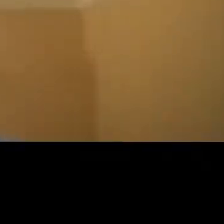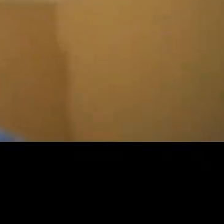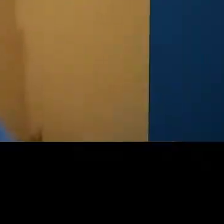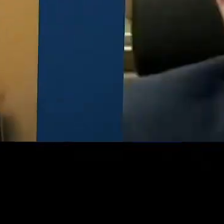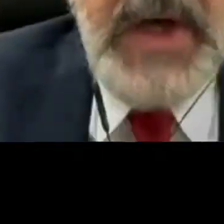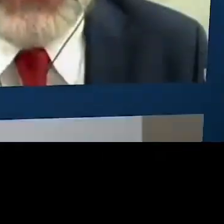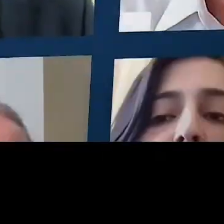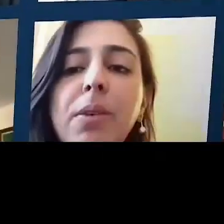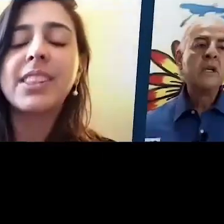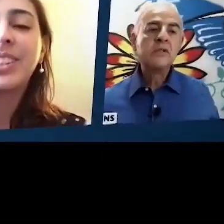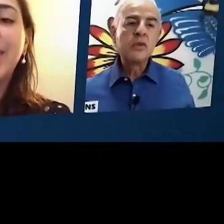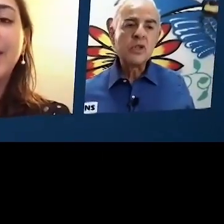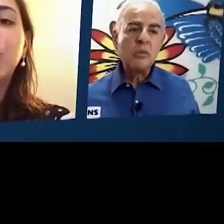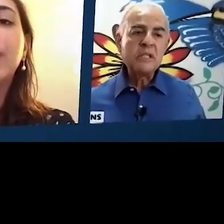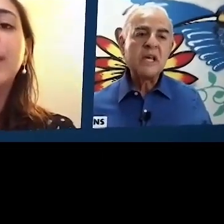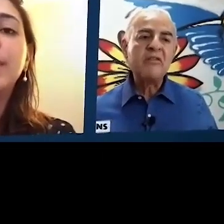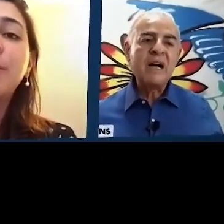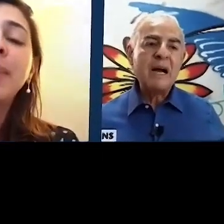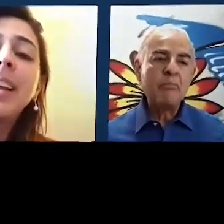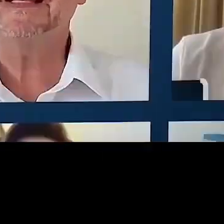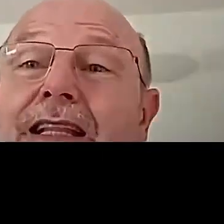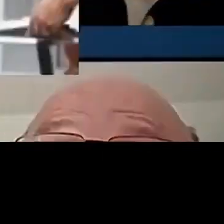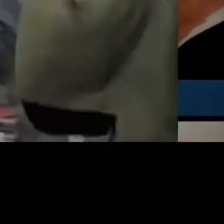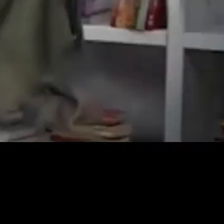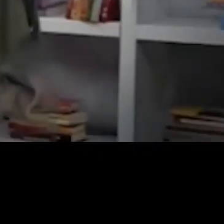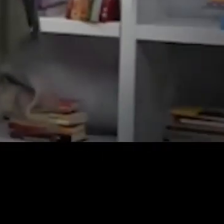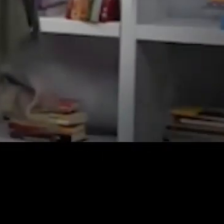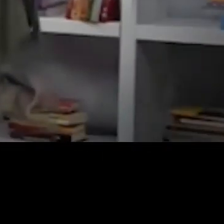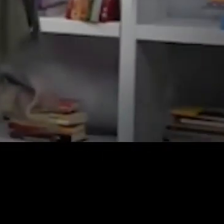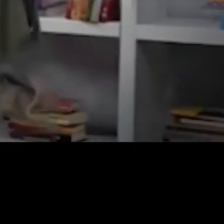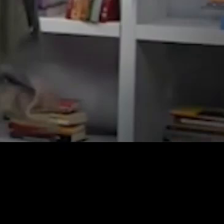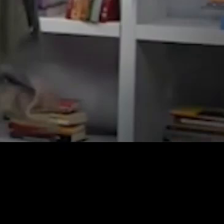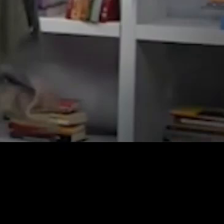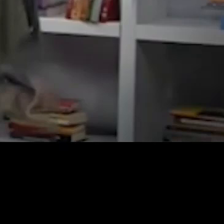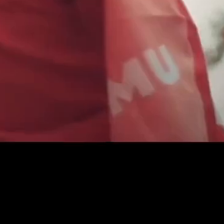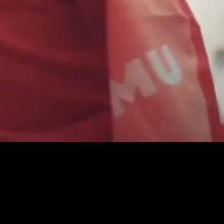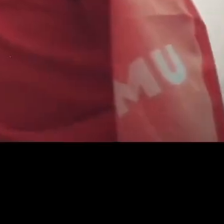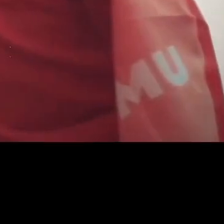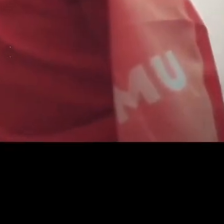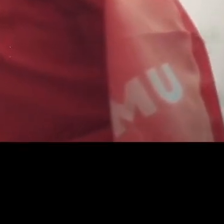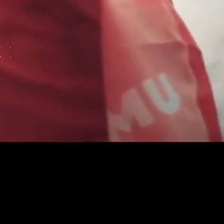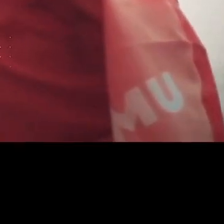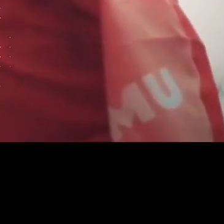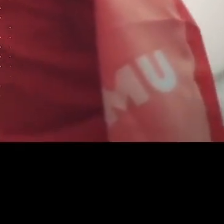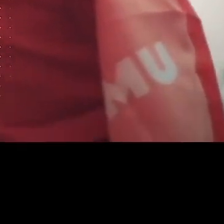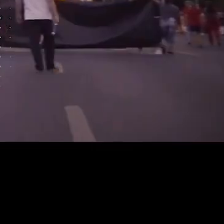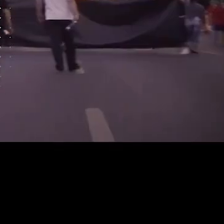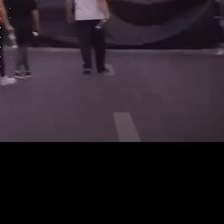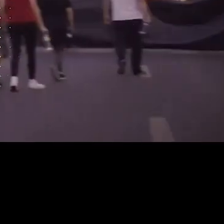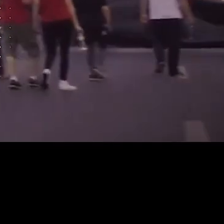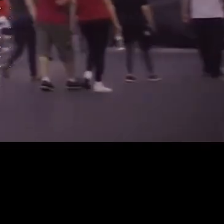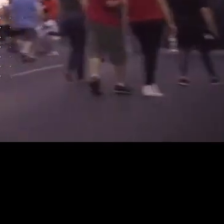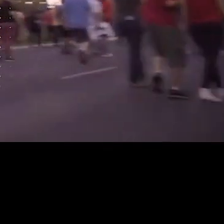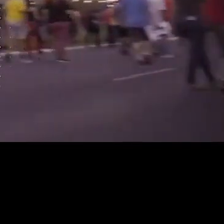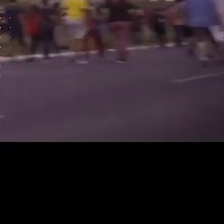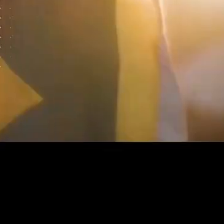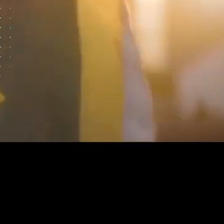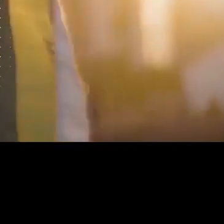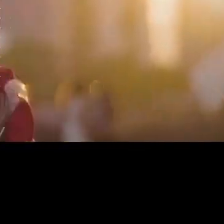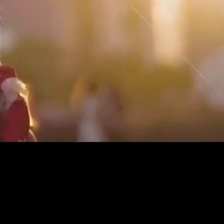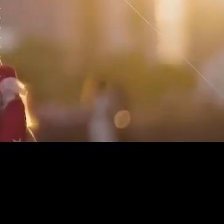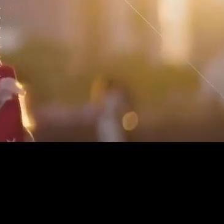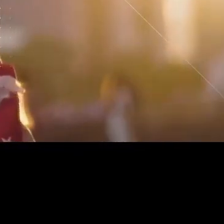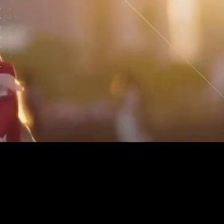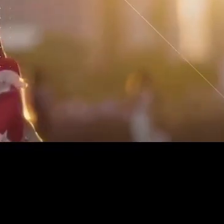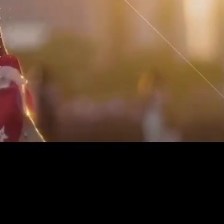Esse sentimento que, apesar de qualquer análise, teima em tomar conta do coração dos brasileiros e